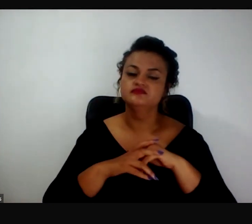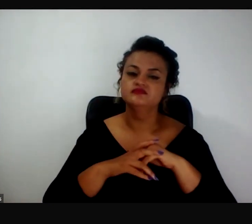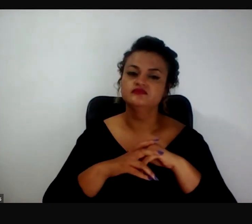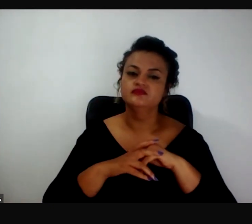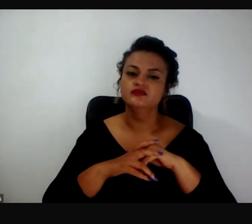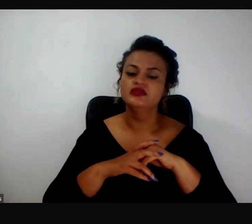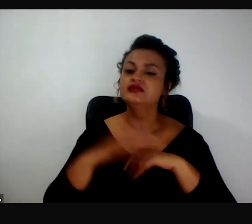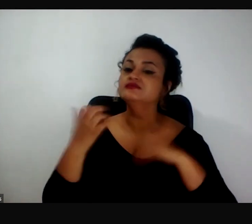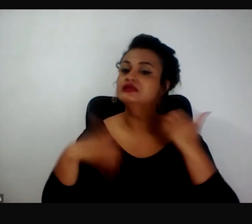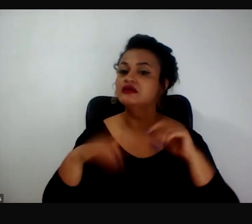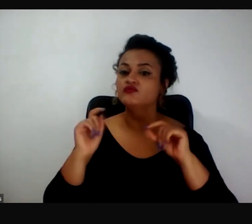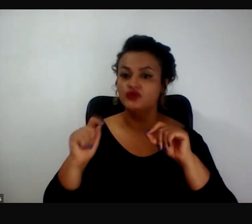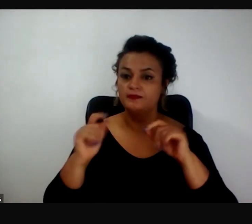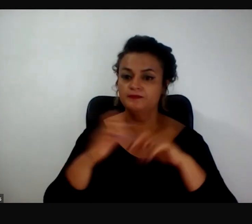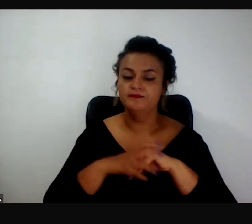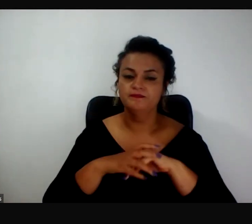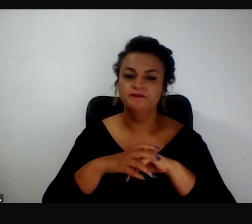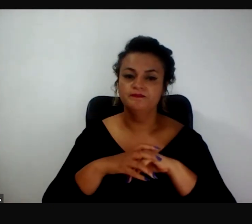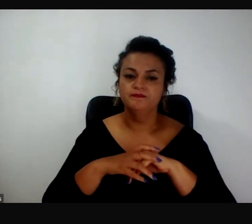falava de